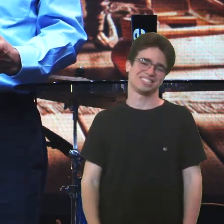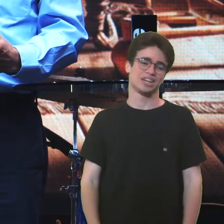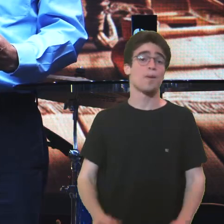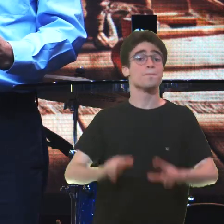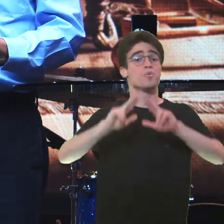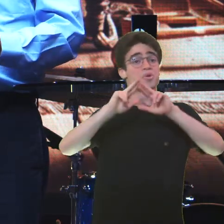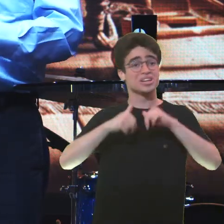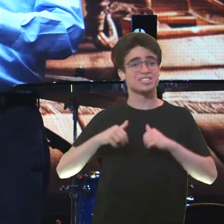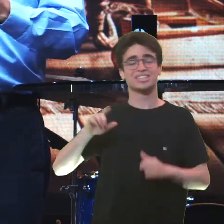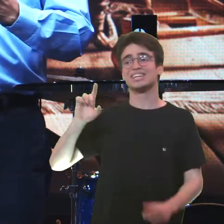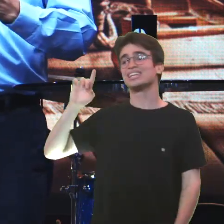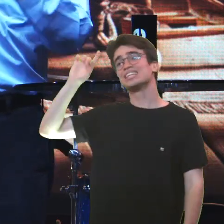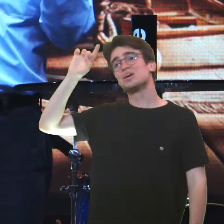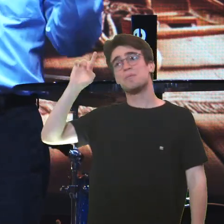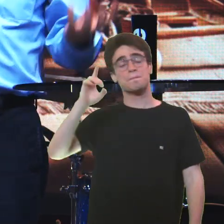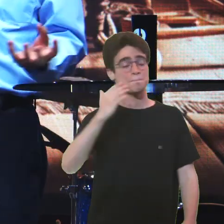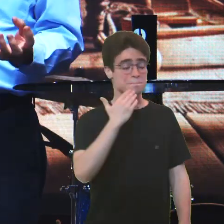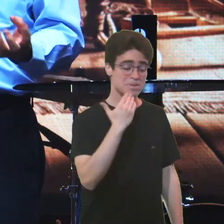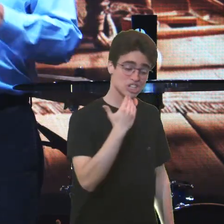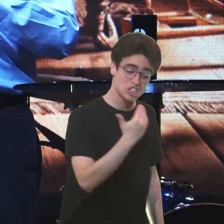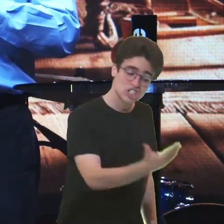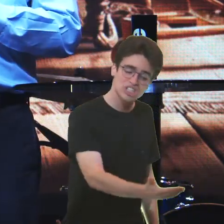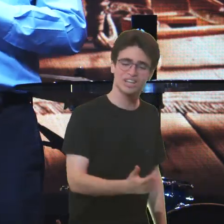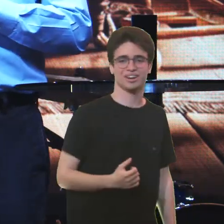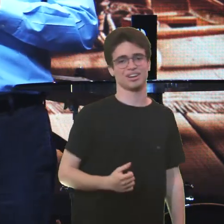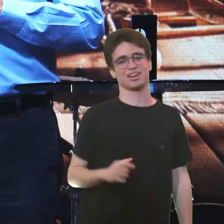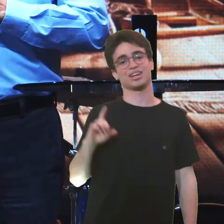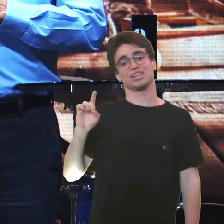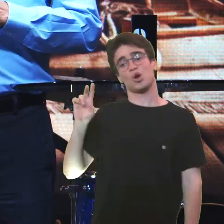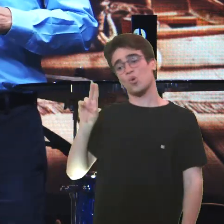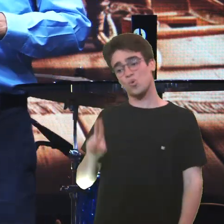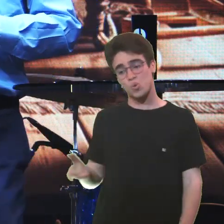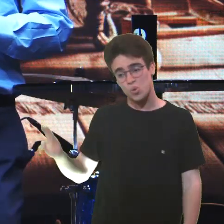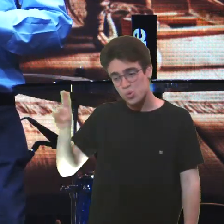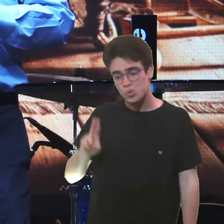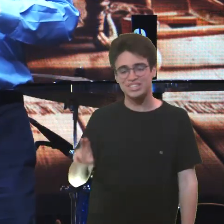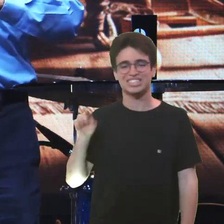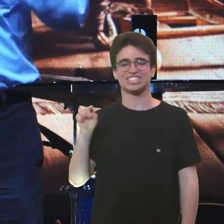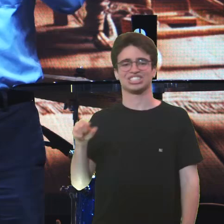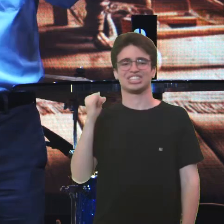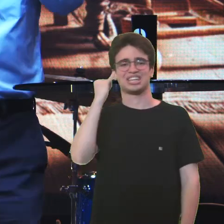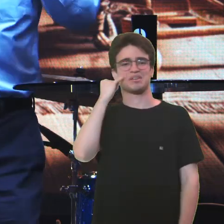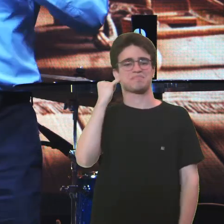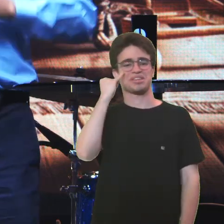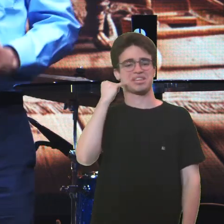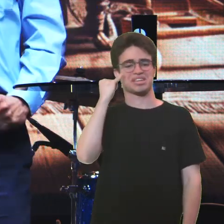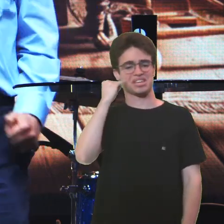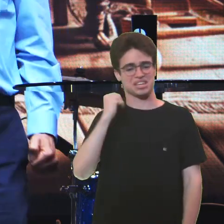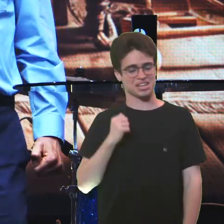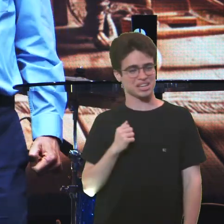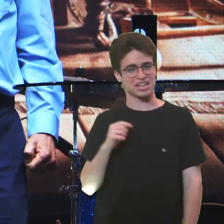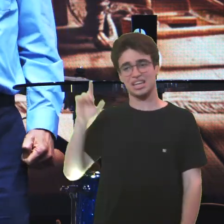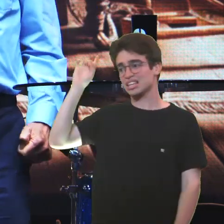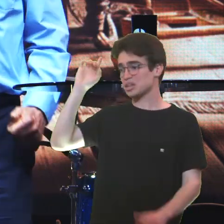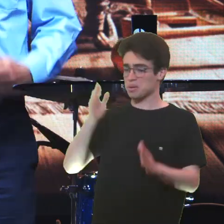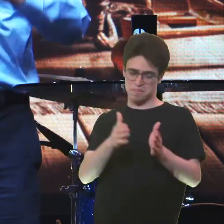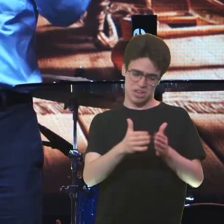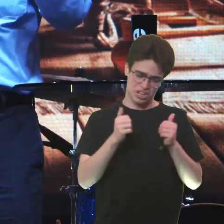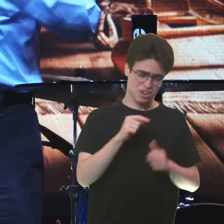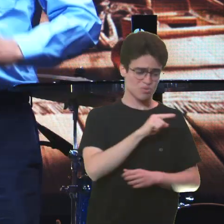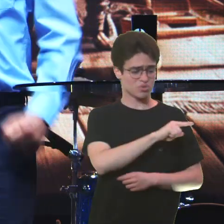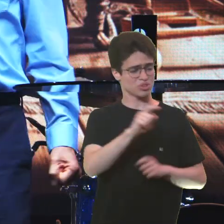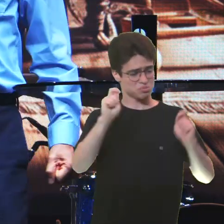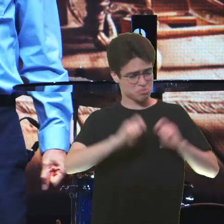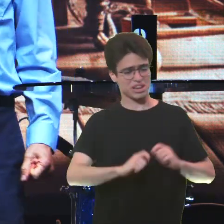que Deus pedia ao povo a través de Jeremías. através de Jeremias. Construyan casas. Construam